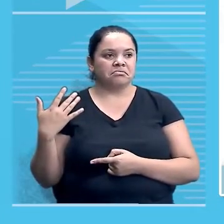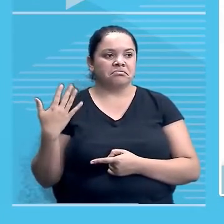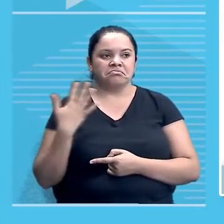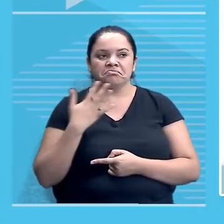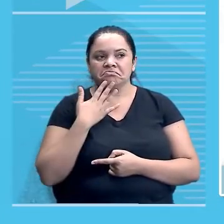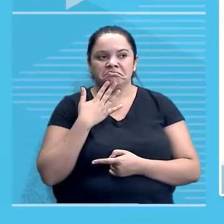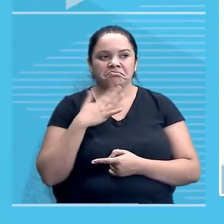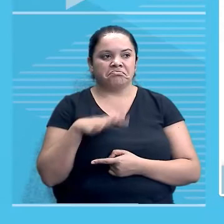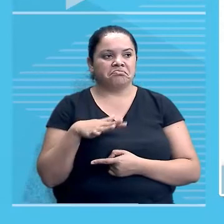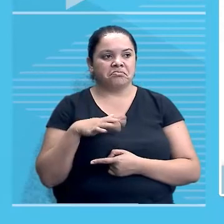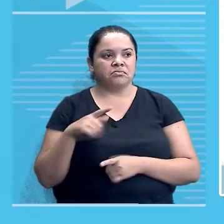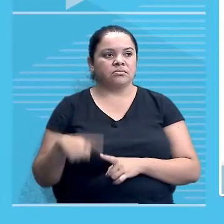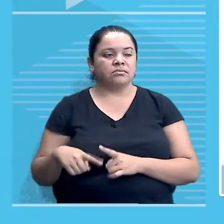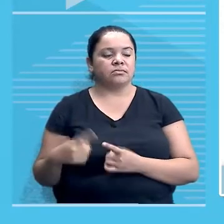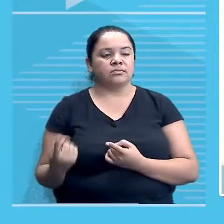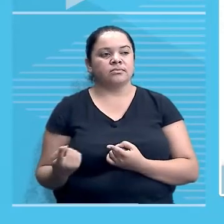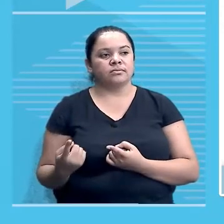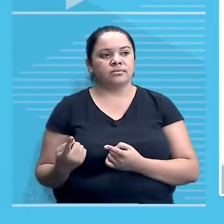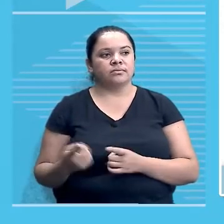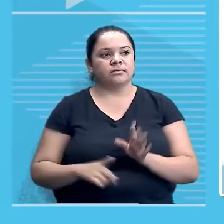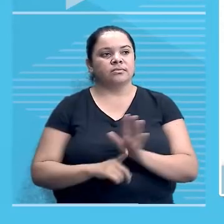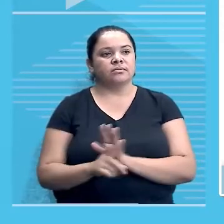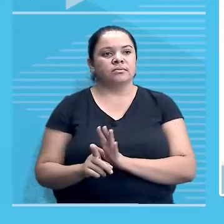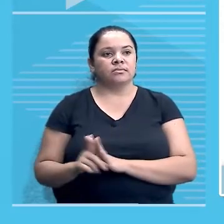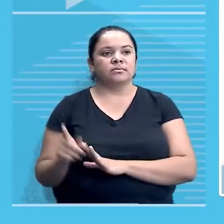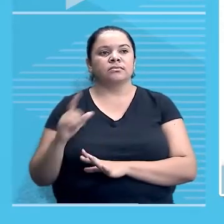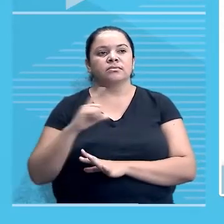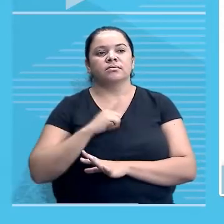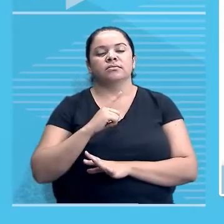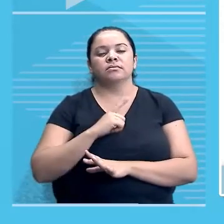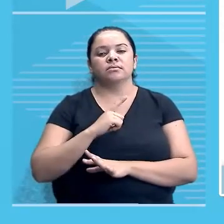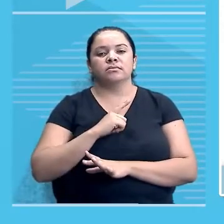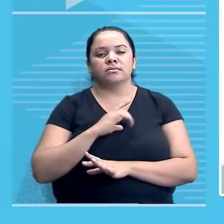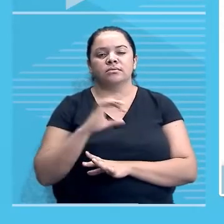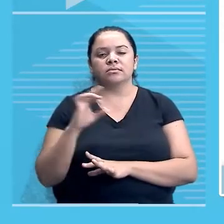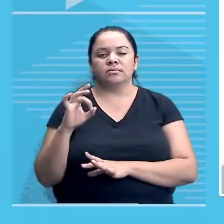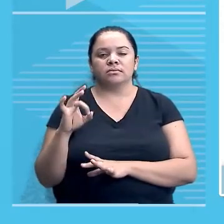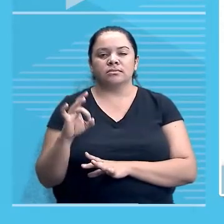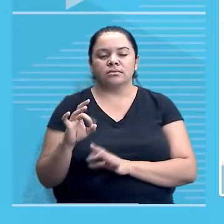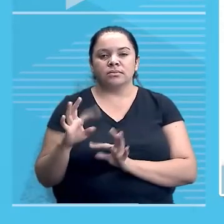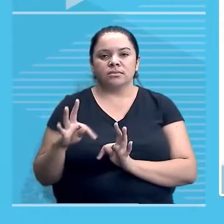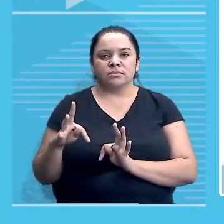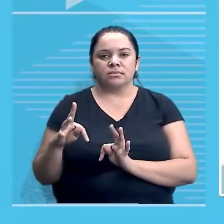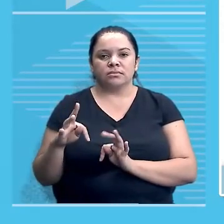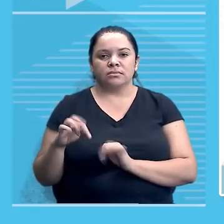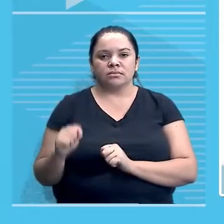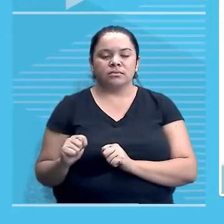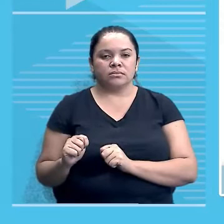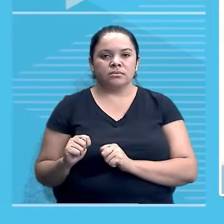Mas a questãozinha te deu toda a receita do bolo para você conseguir achar. Olha só.